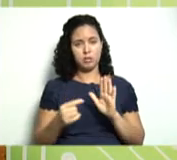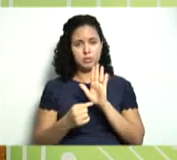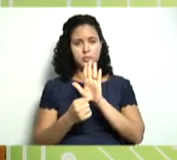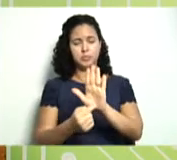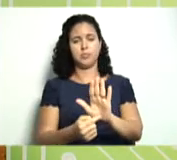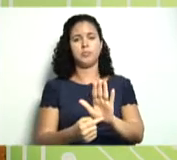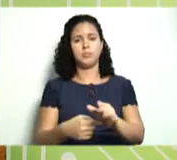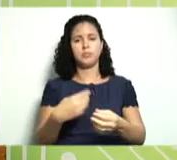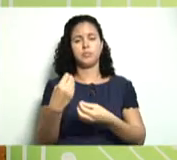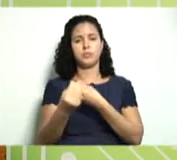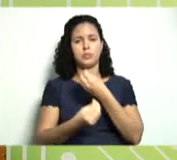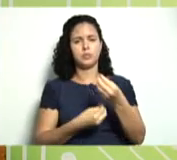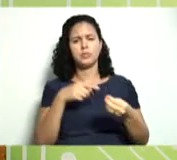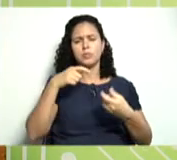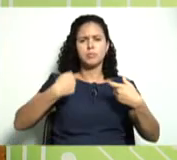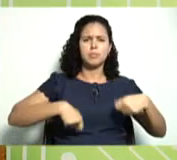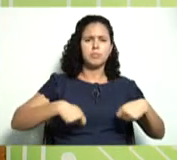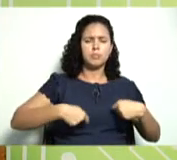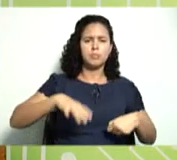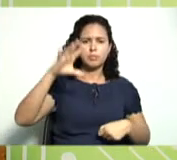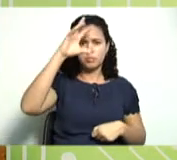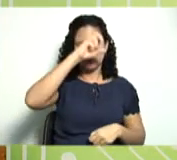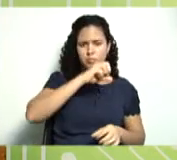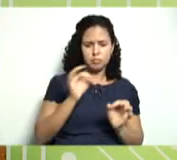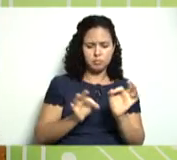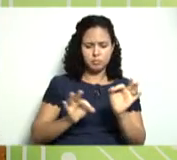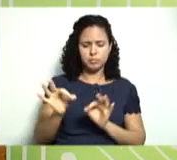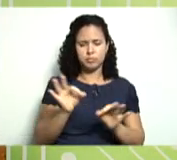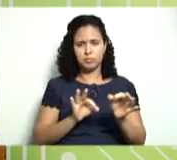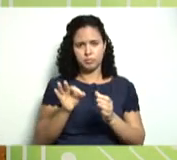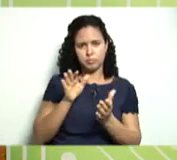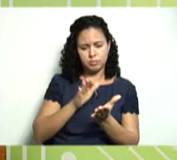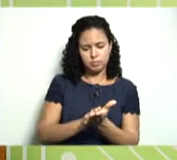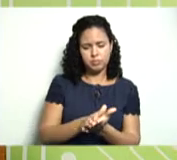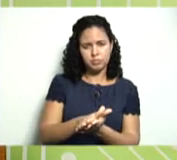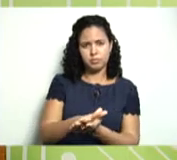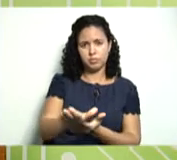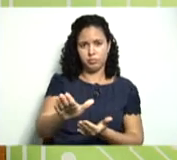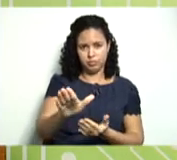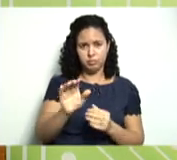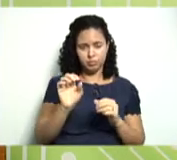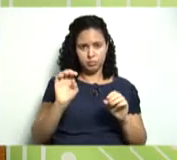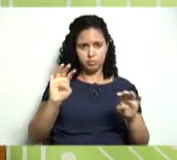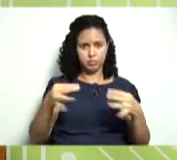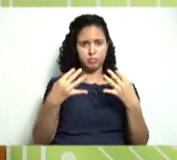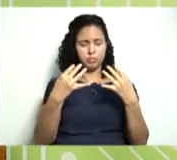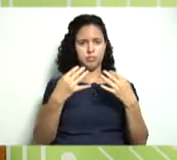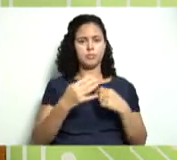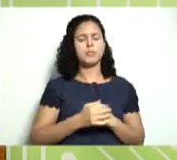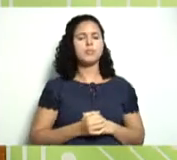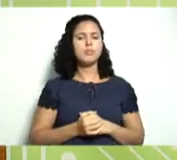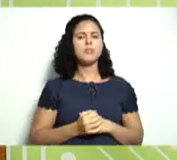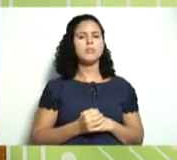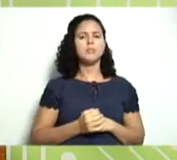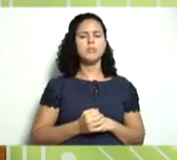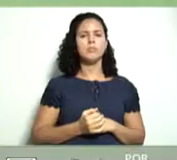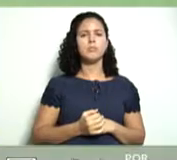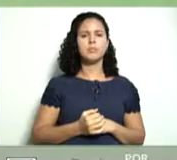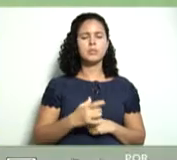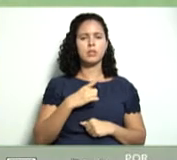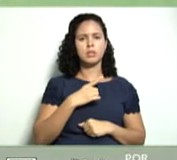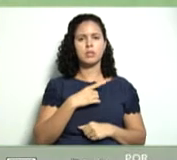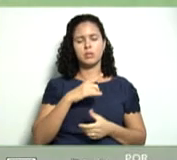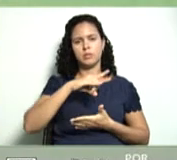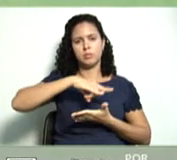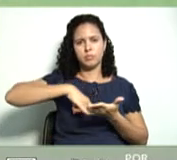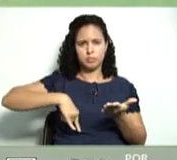abre e o que vocês precisam saber de configuração na hora de imprimir observem aqui eu tenho meu